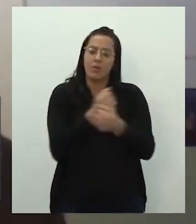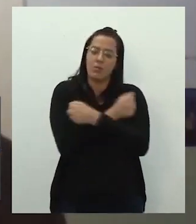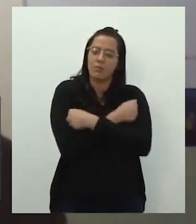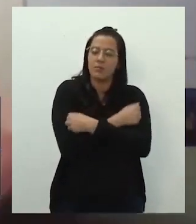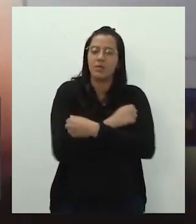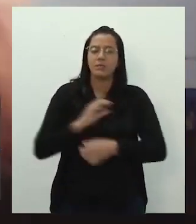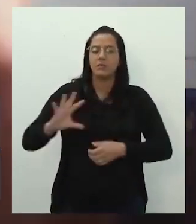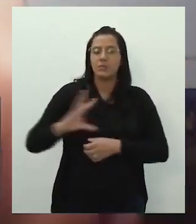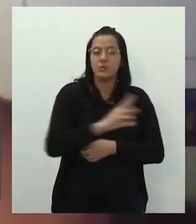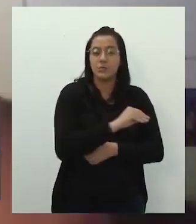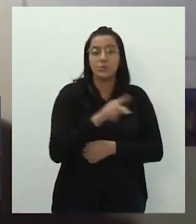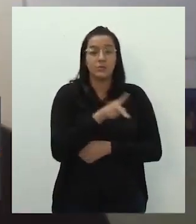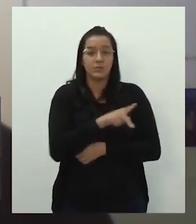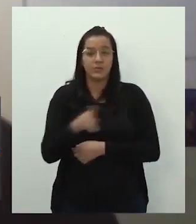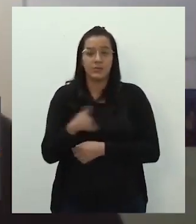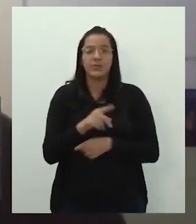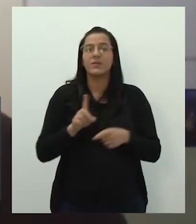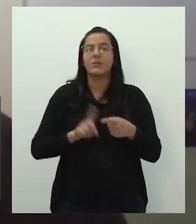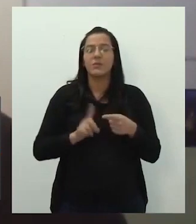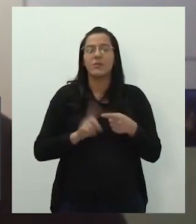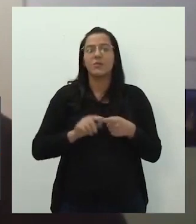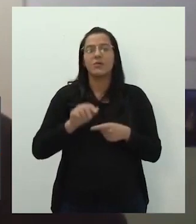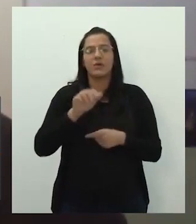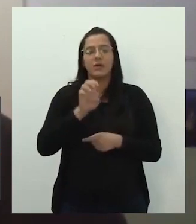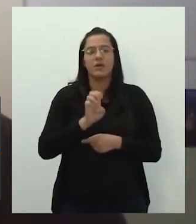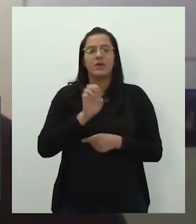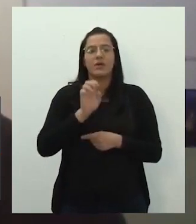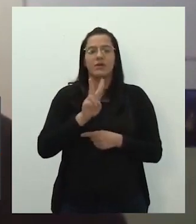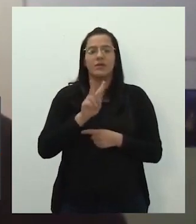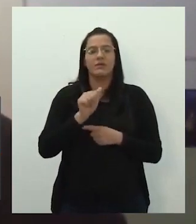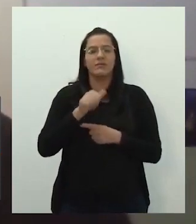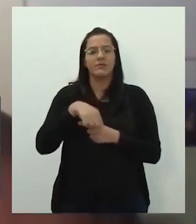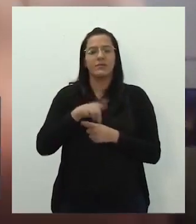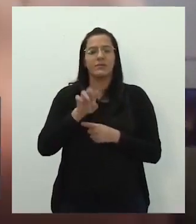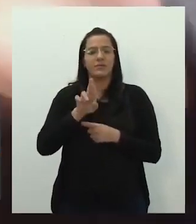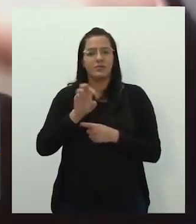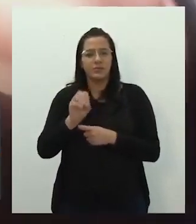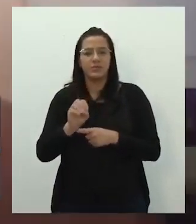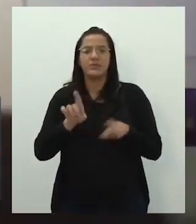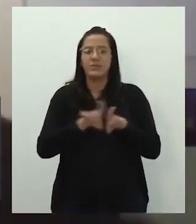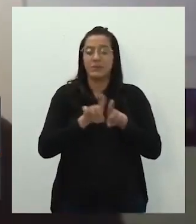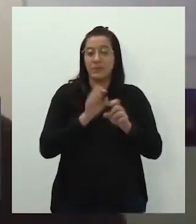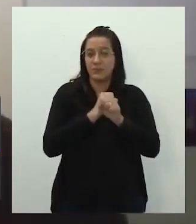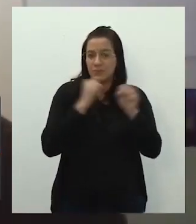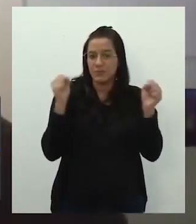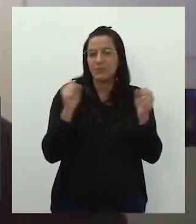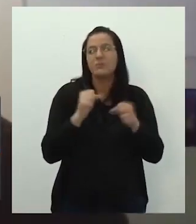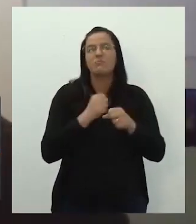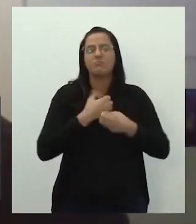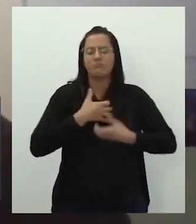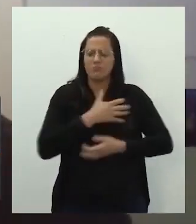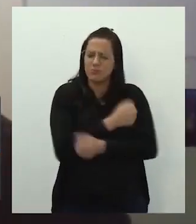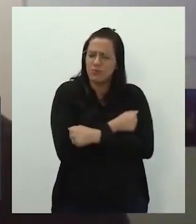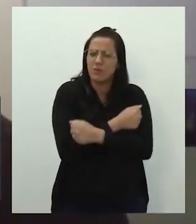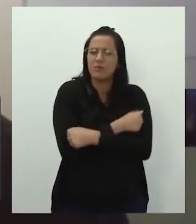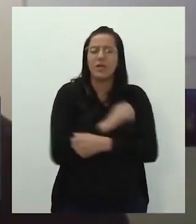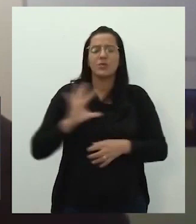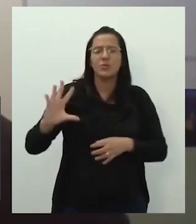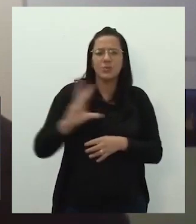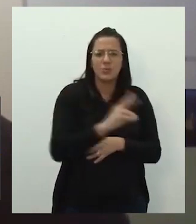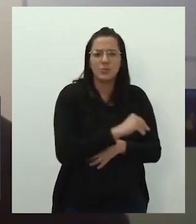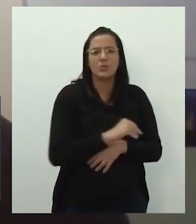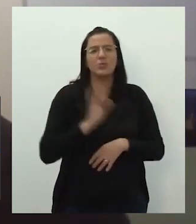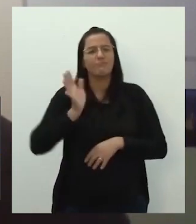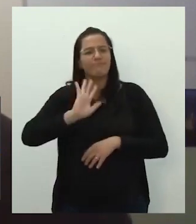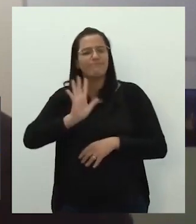professores, o professor Evandro, que já mandou um abraço logo de manhã aqui para a gente. Um abraço, professor, um abraço aí para os professores aí também